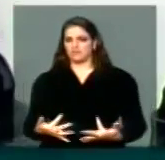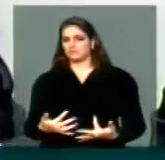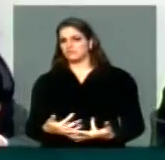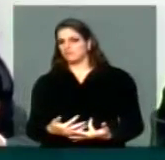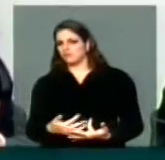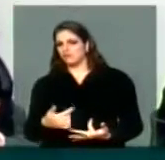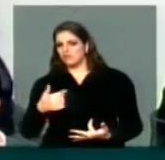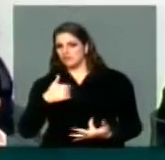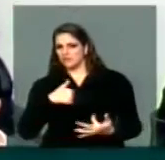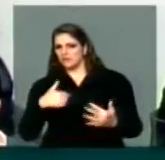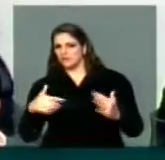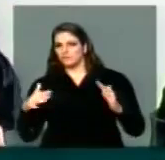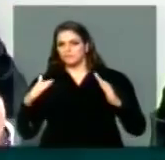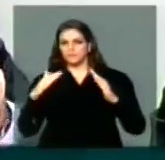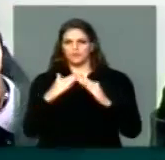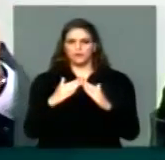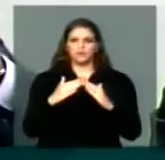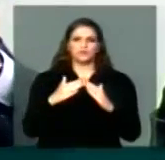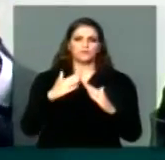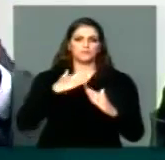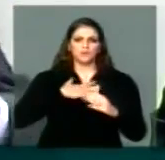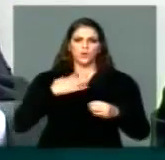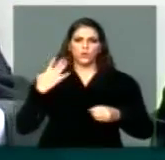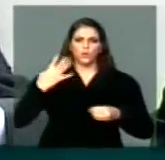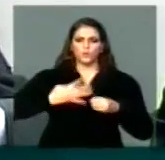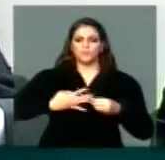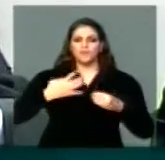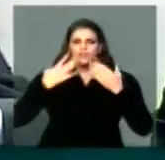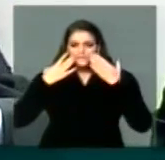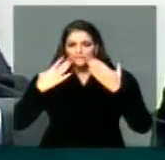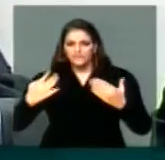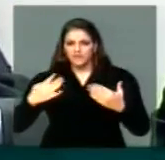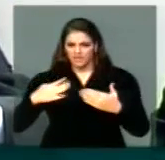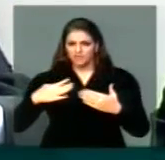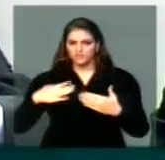eu moro no meu condomínio, em frente ao meu